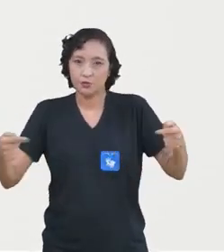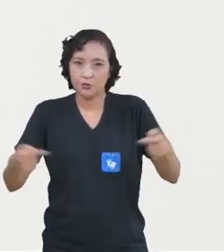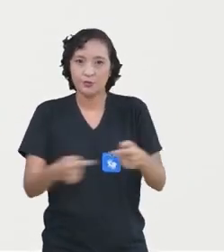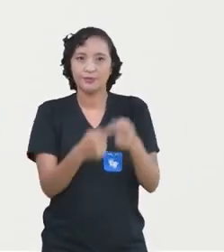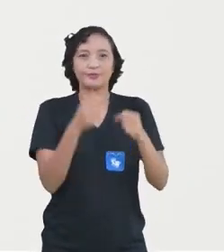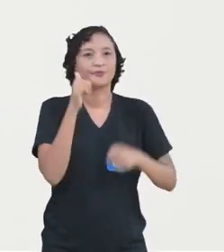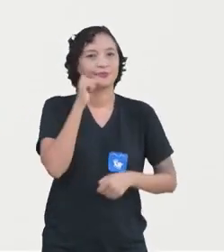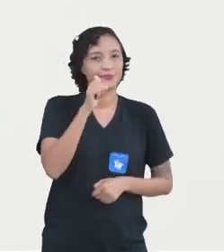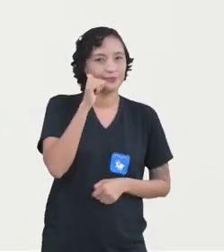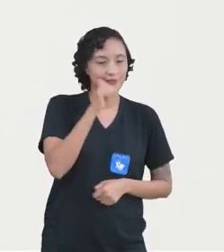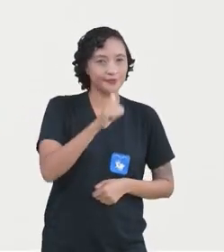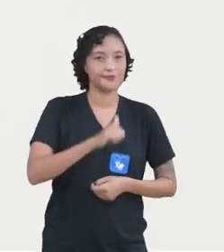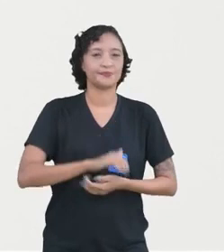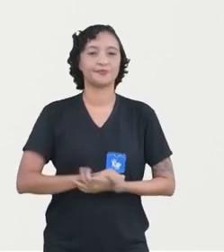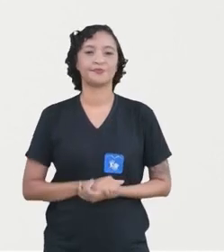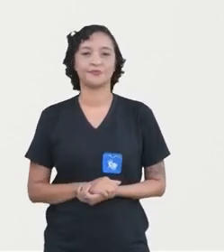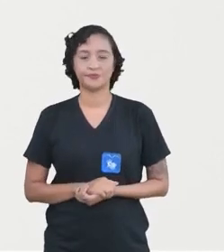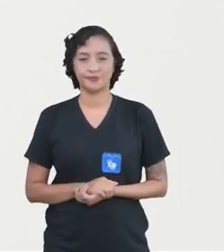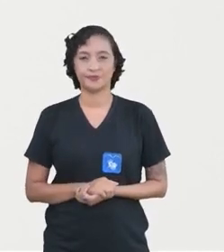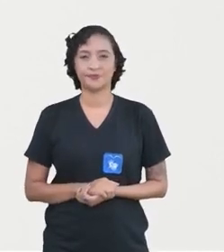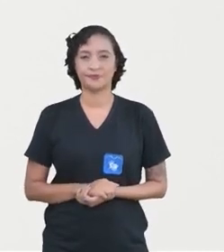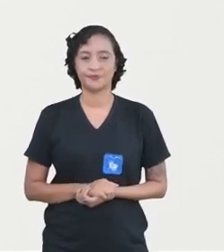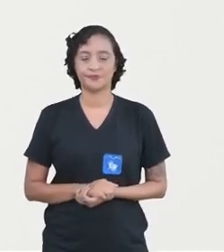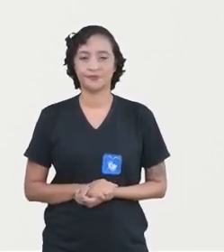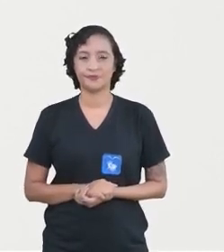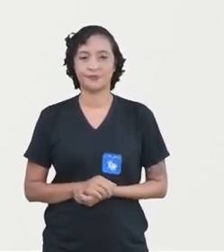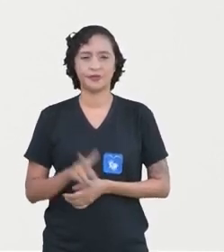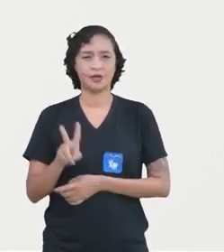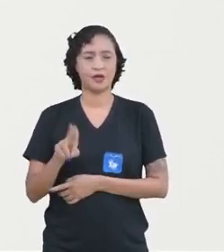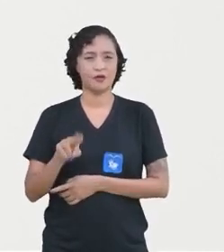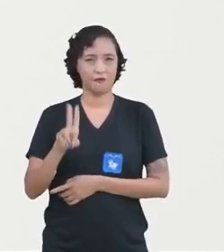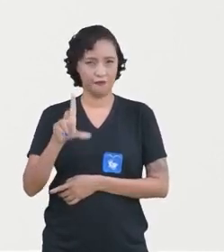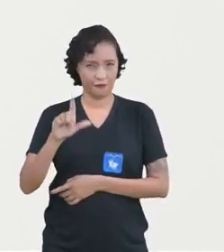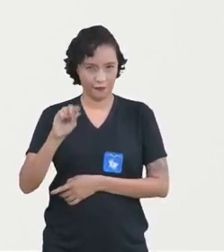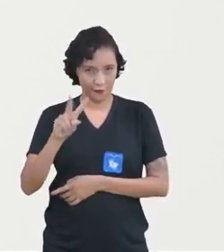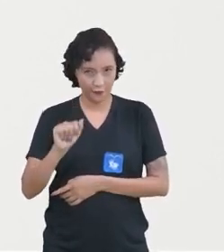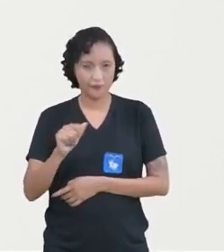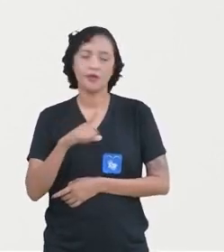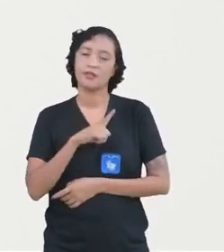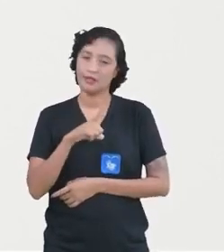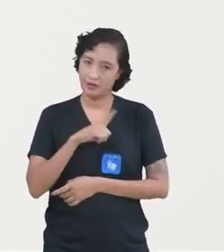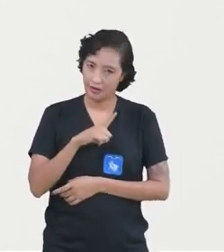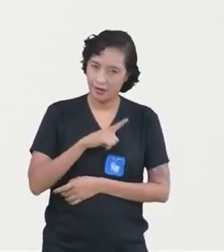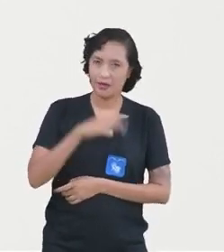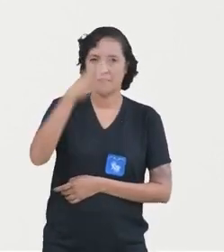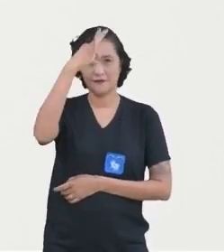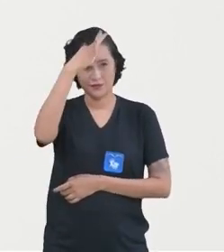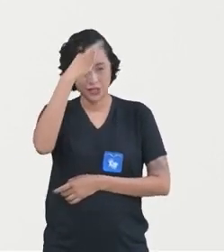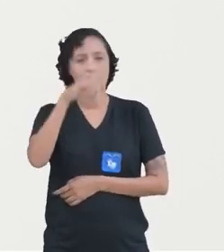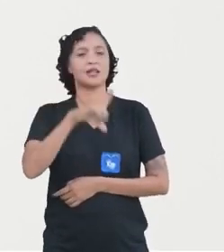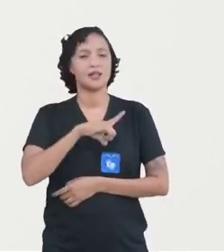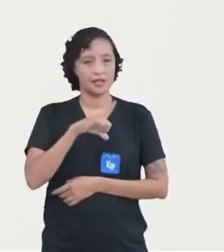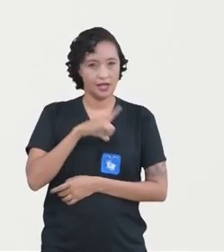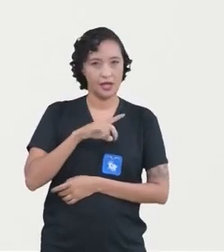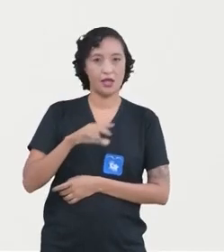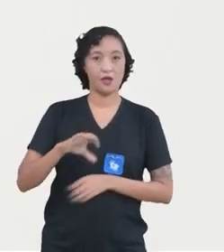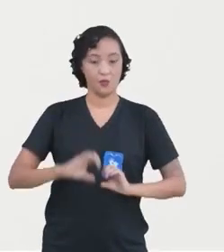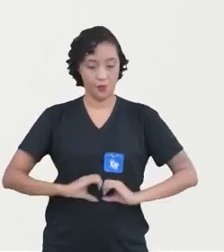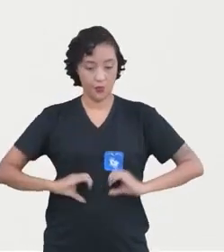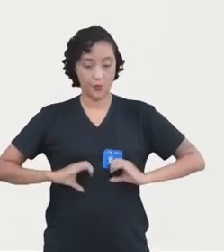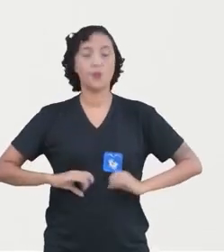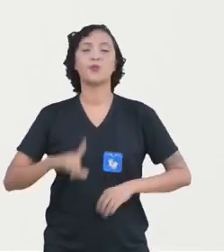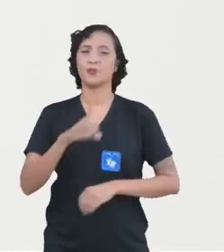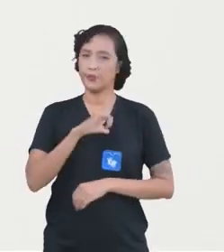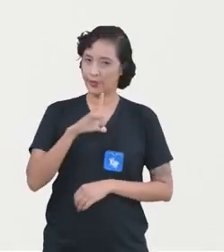feminino? Vulva, tem vulva. Vagina, também. Útero, importantíssimo. E o